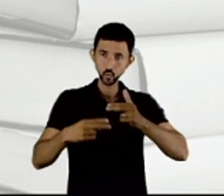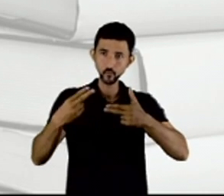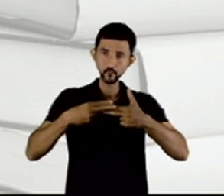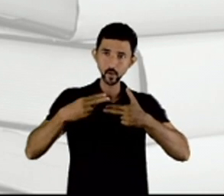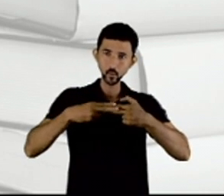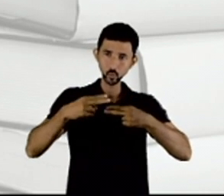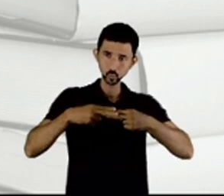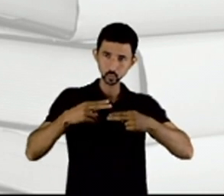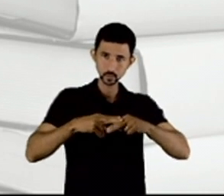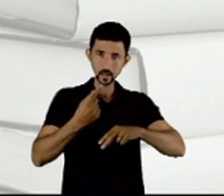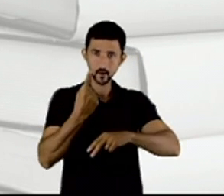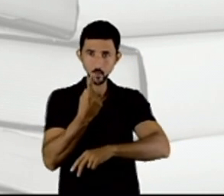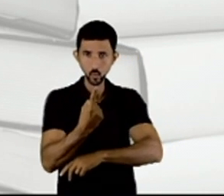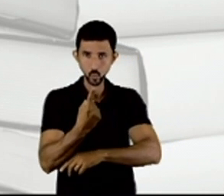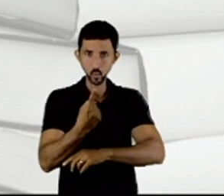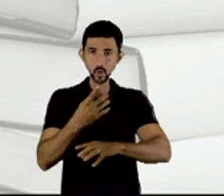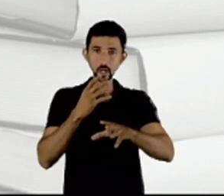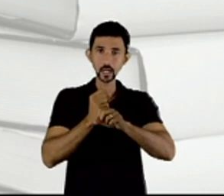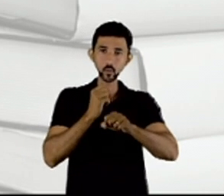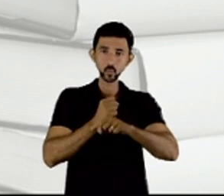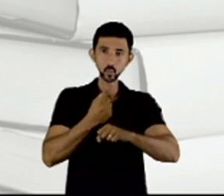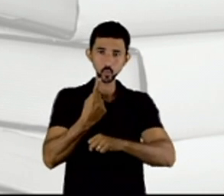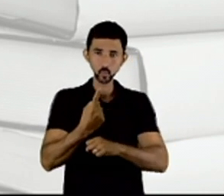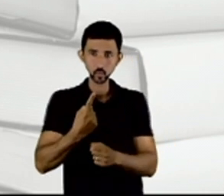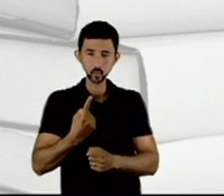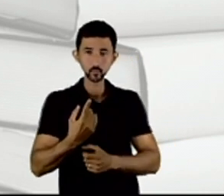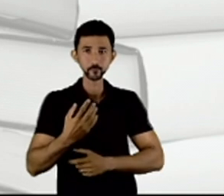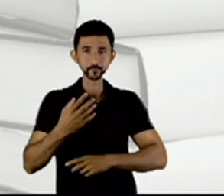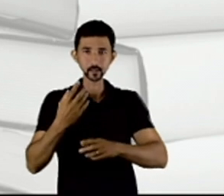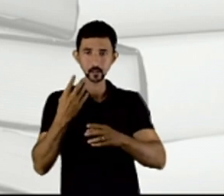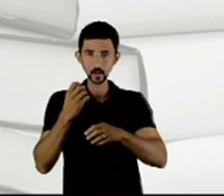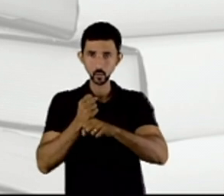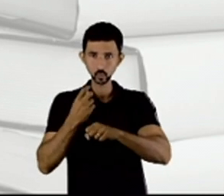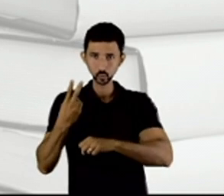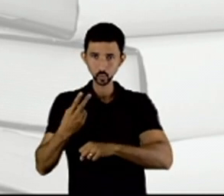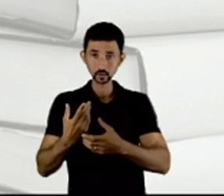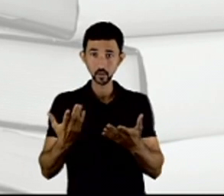na anterior x, nessa a gente vai usar y.